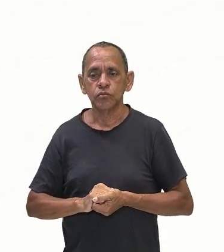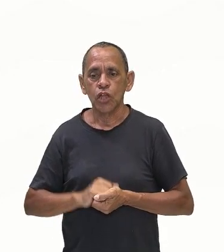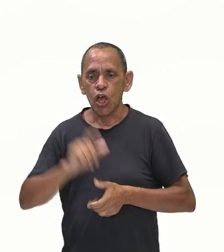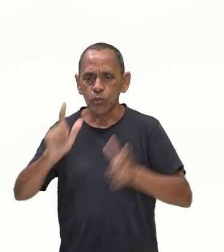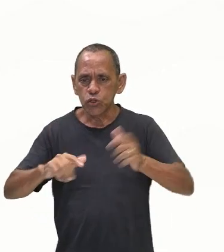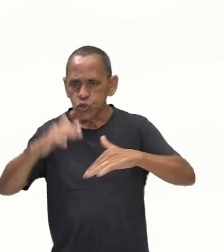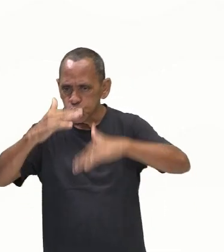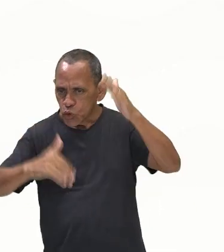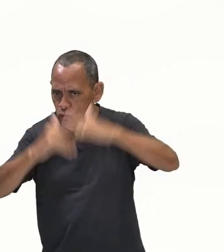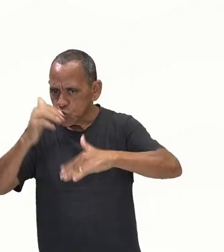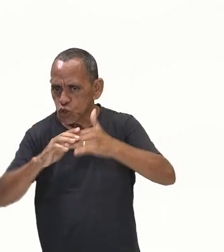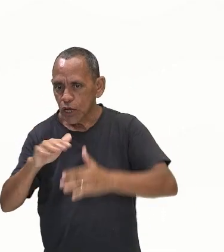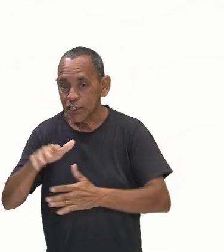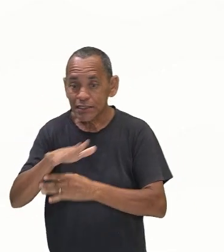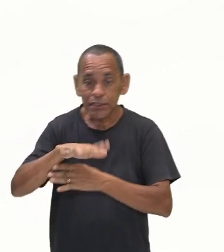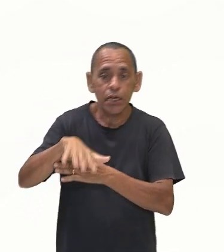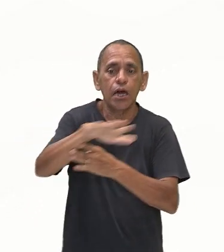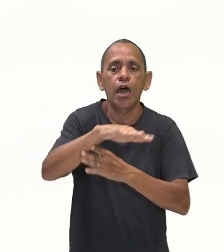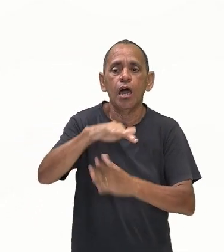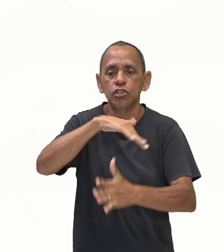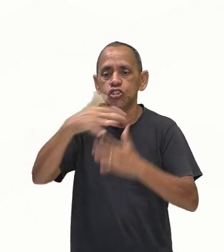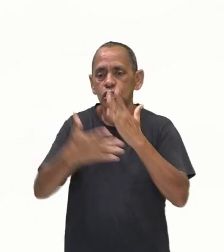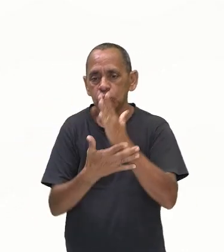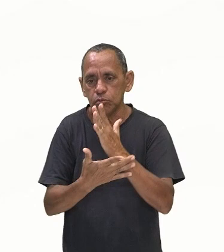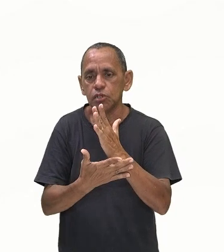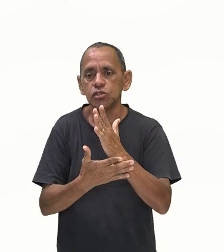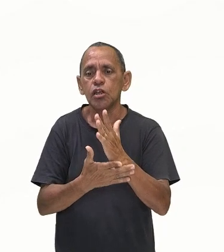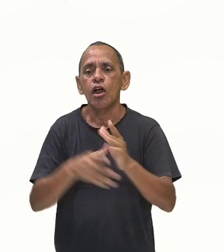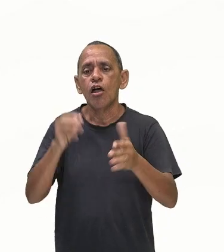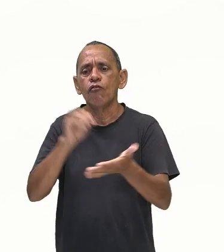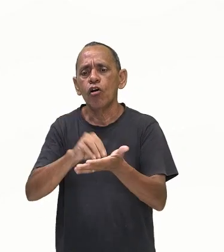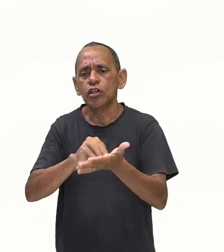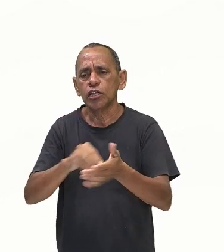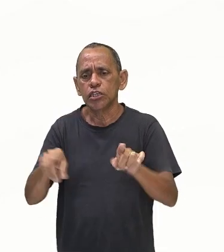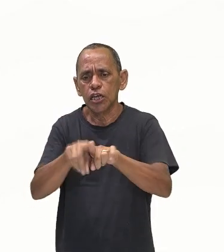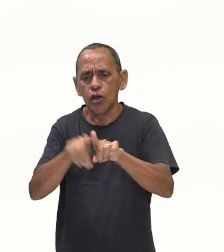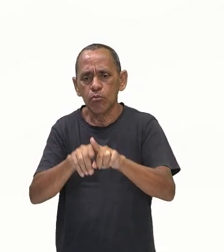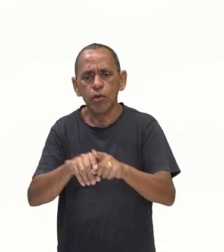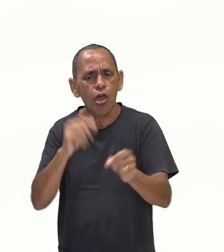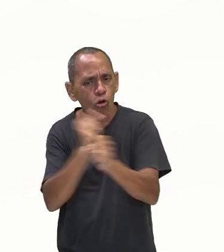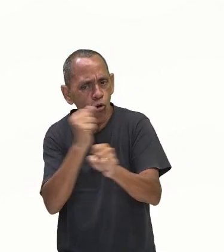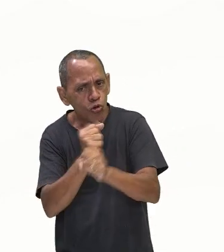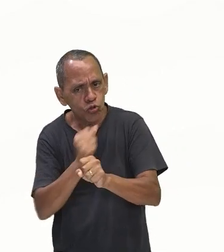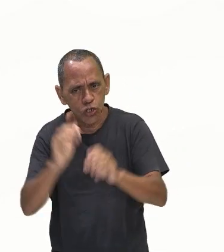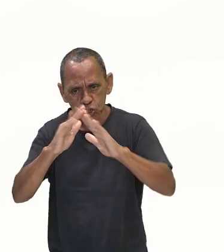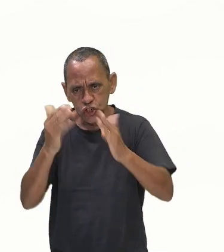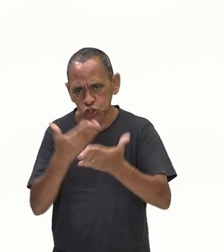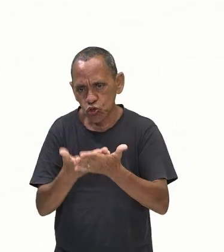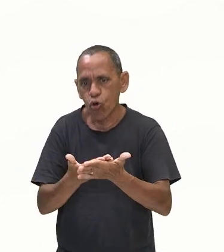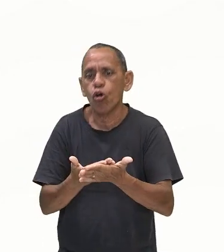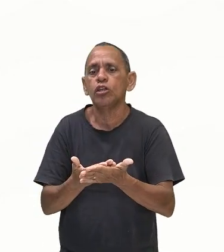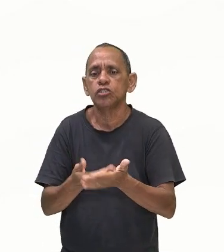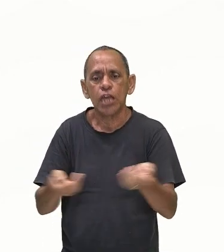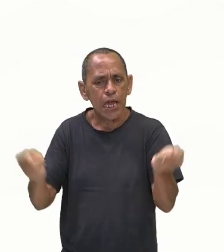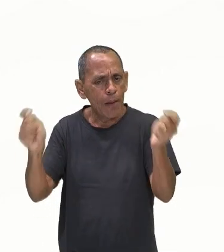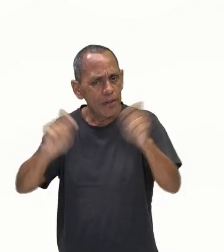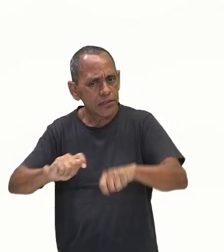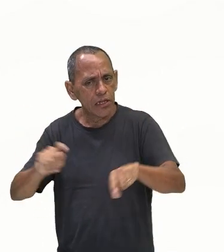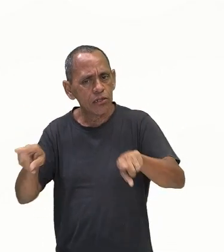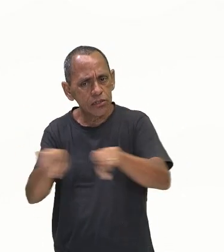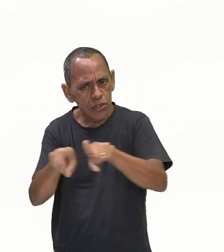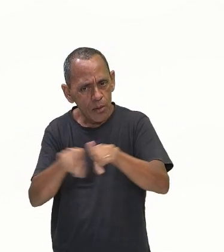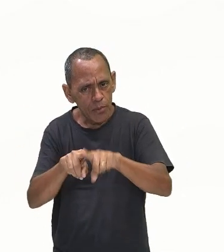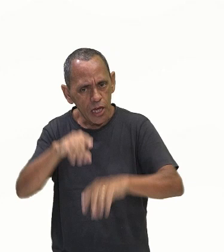é a falta de construção de escolas especializadas e a segunda situação é a falta de capacitação de profissionais